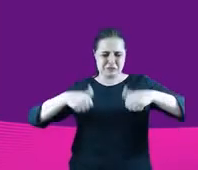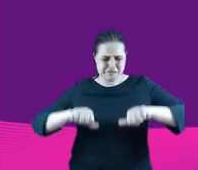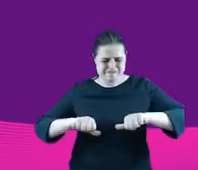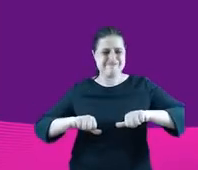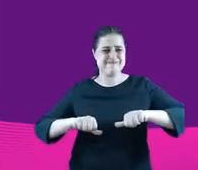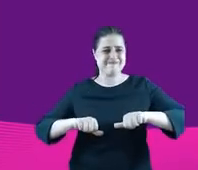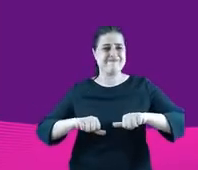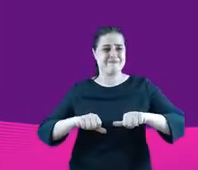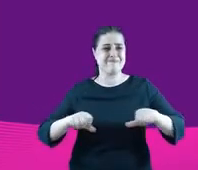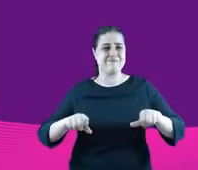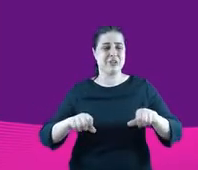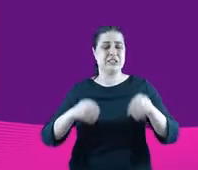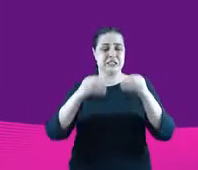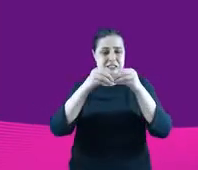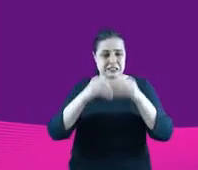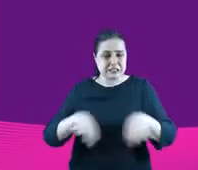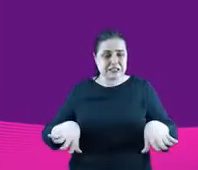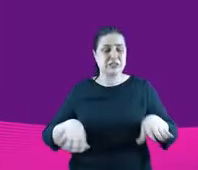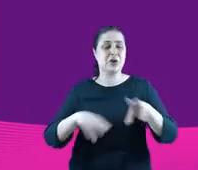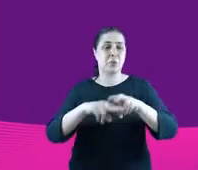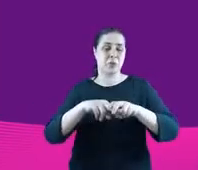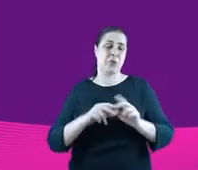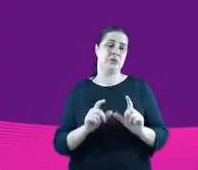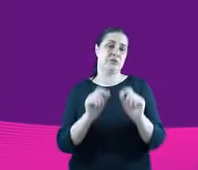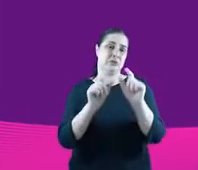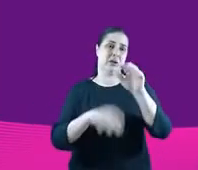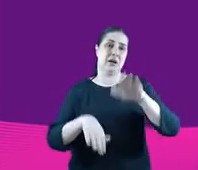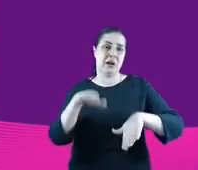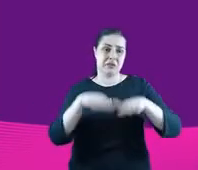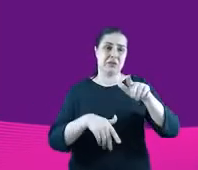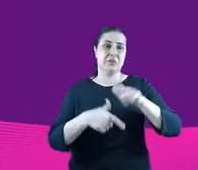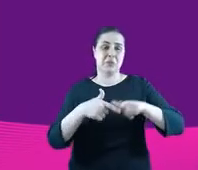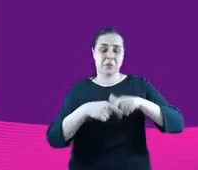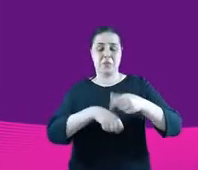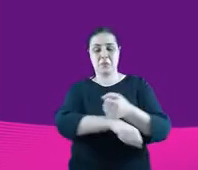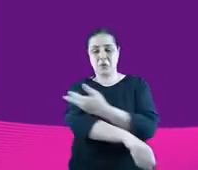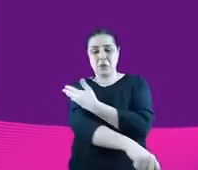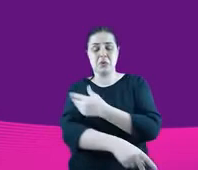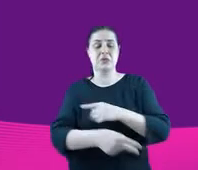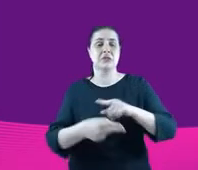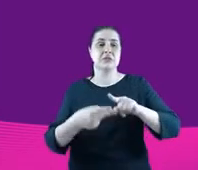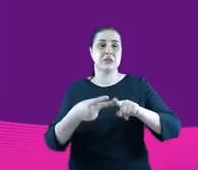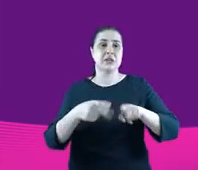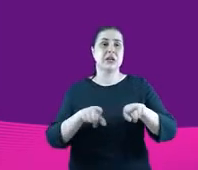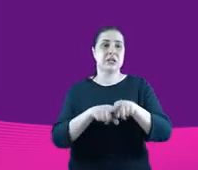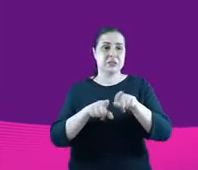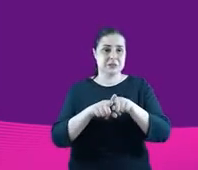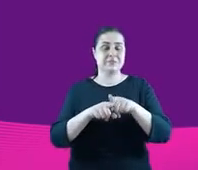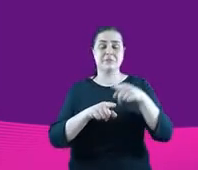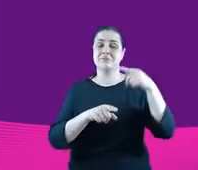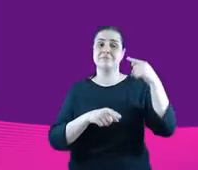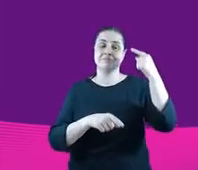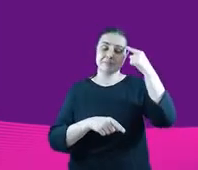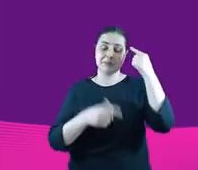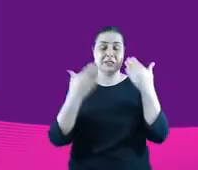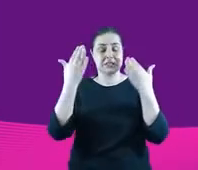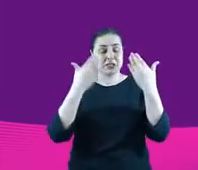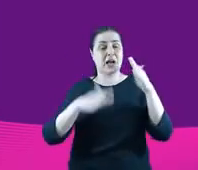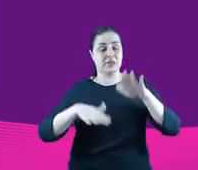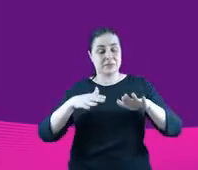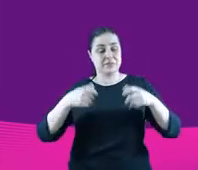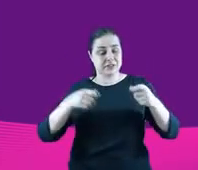problemas físicos, 1 a 10 por problemas emocionais. A paciente com câncer de mama precisa, então, ter ajustes na sua vida